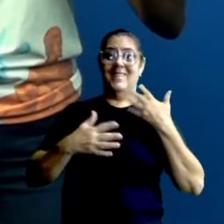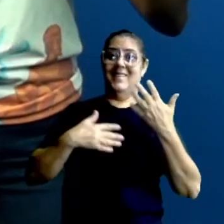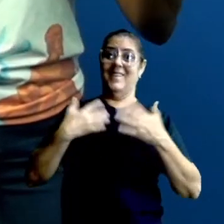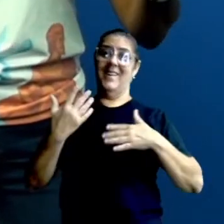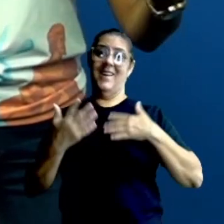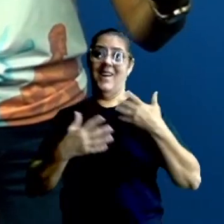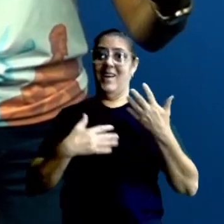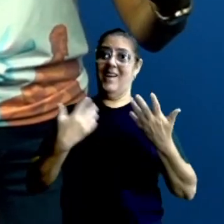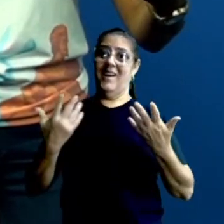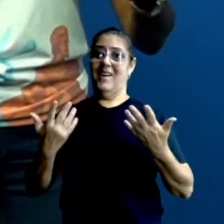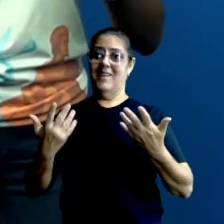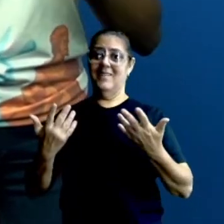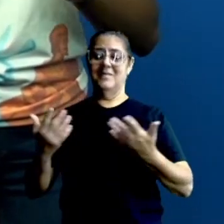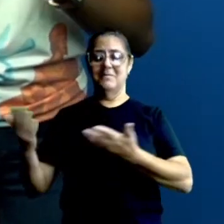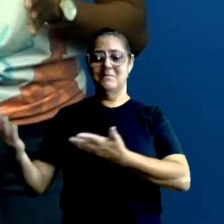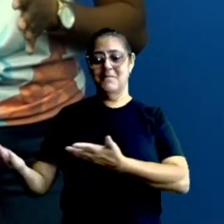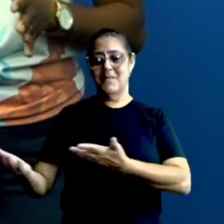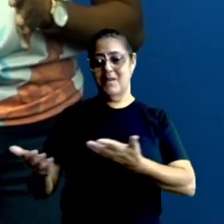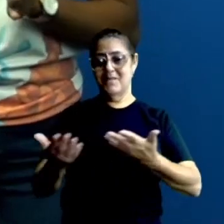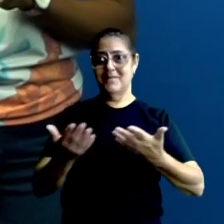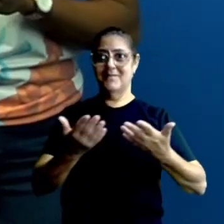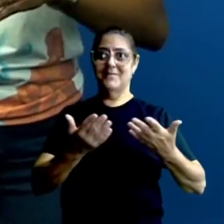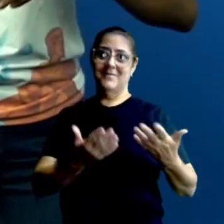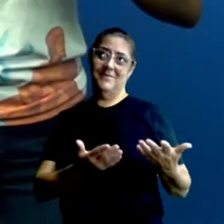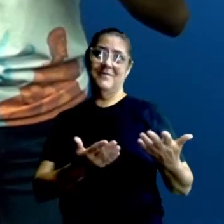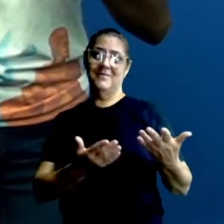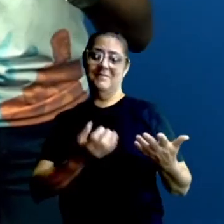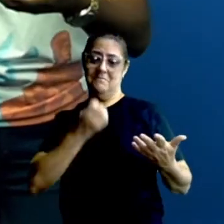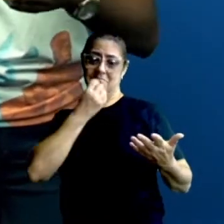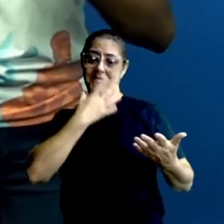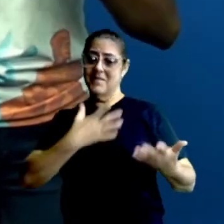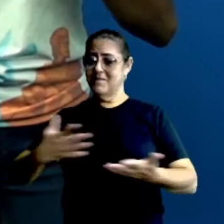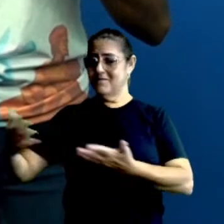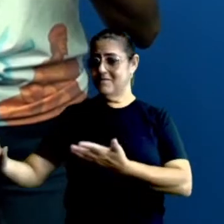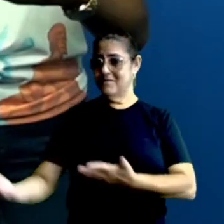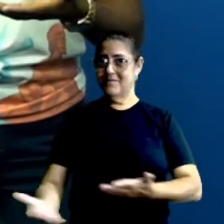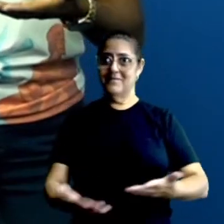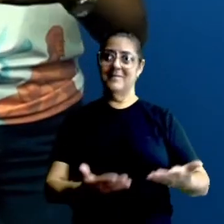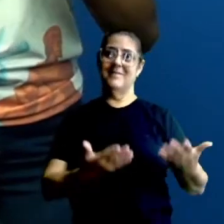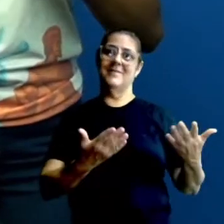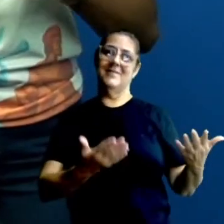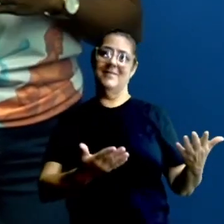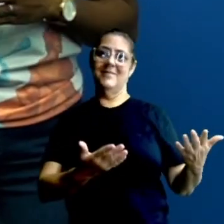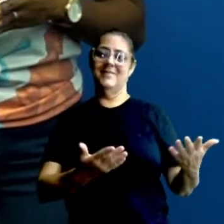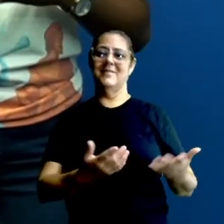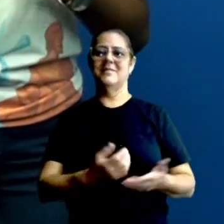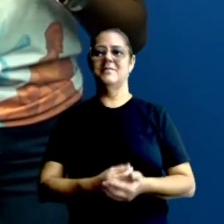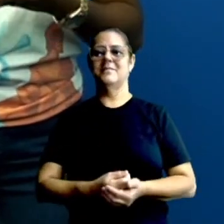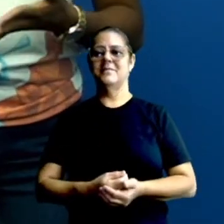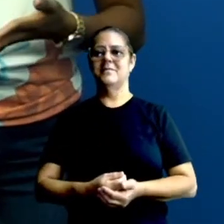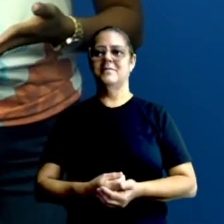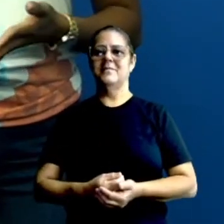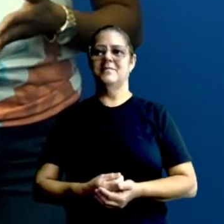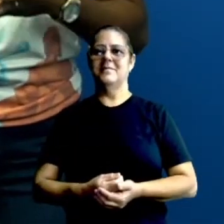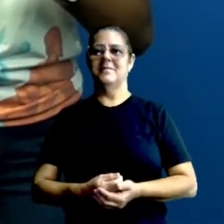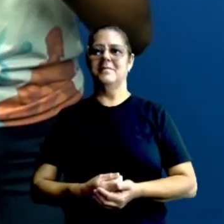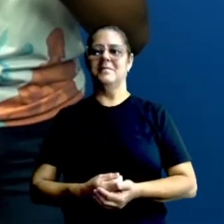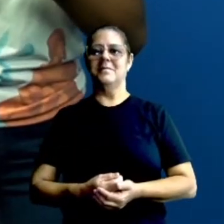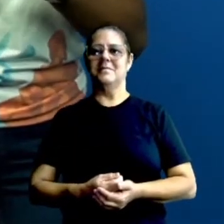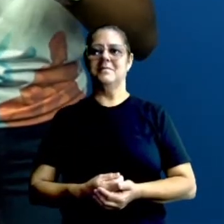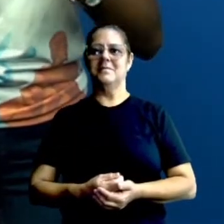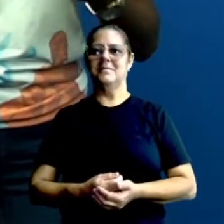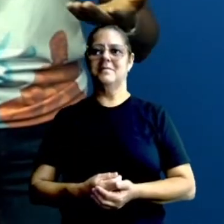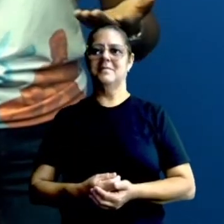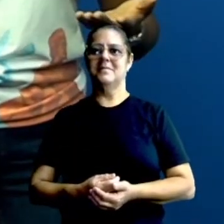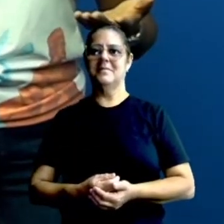ela fala welcome. Então, esse welcome quer dizer bem-vindo ou bem-vinda. Congratulations, que